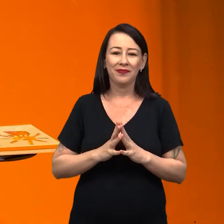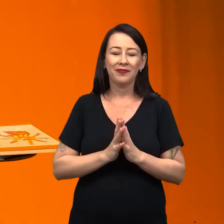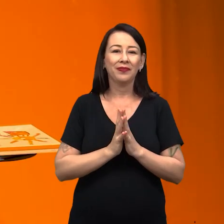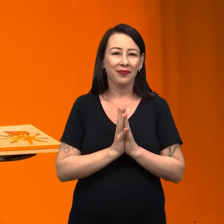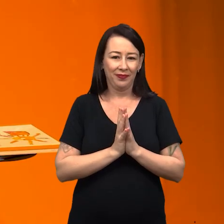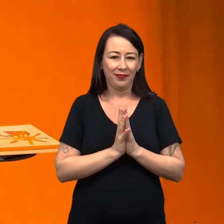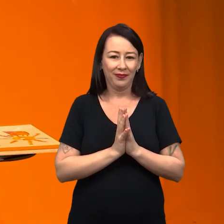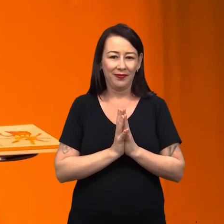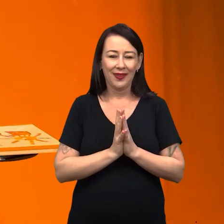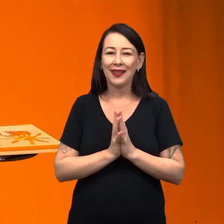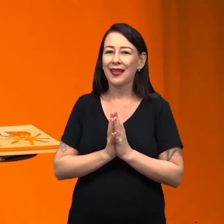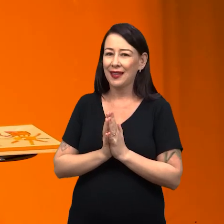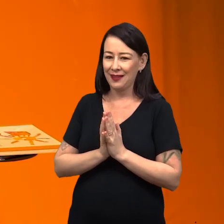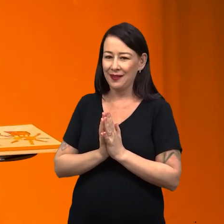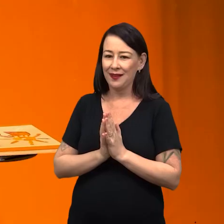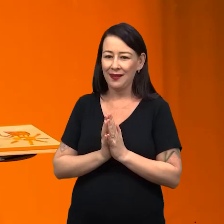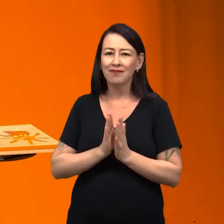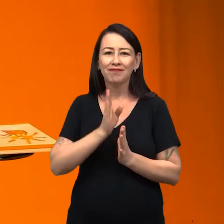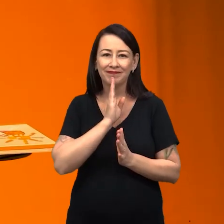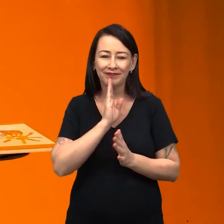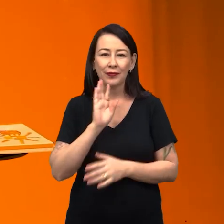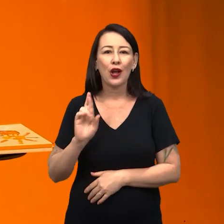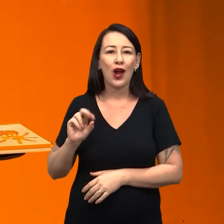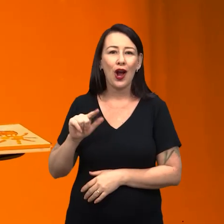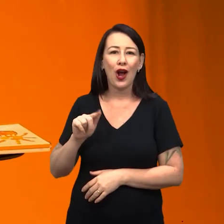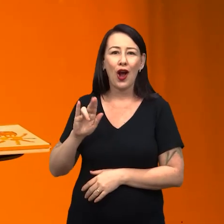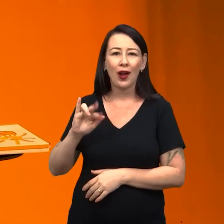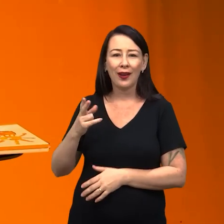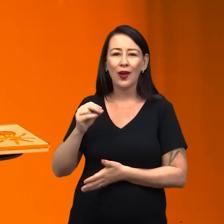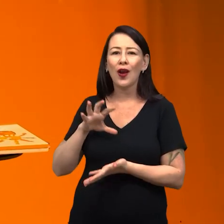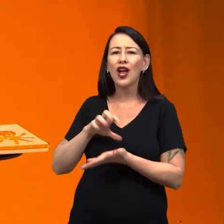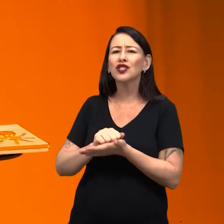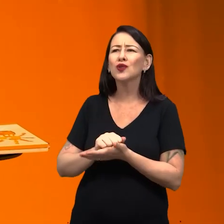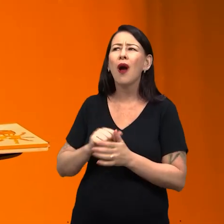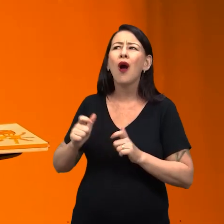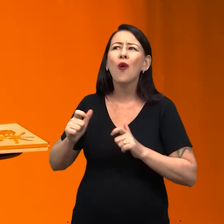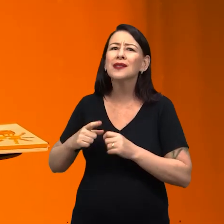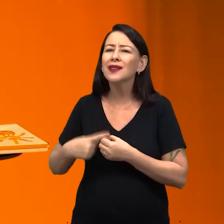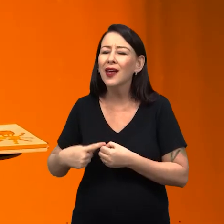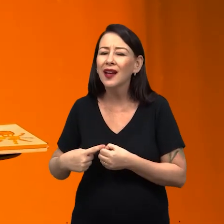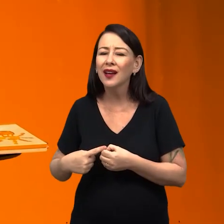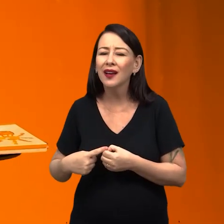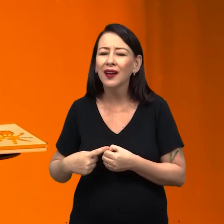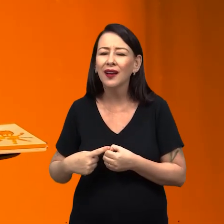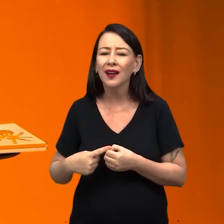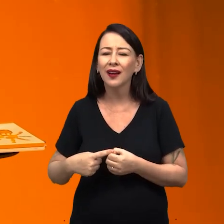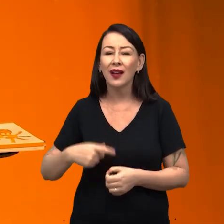Esquentar a mãozinha. Essa é a Delcim Roquim, que registraram aqui. De onde é esse pom-pom-pom,